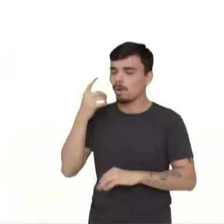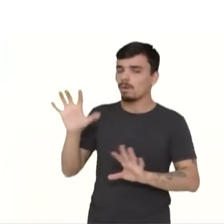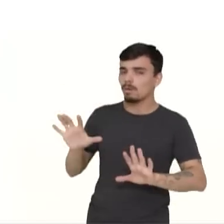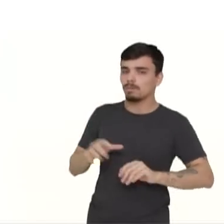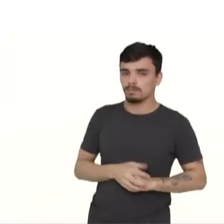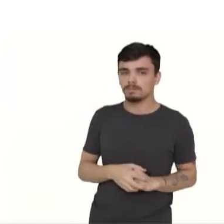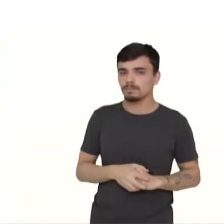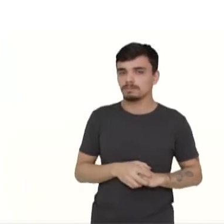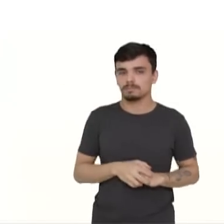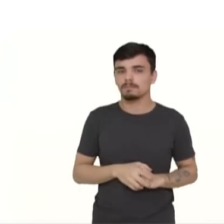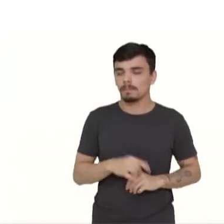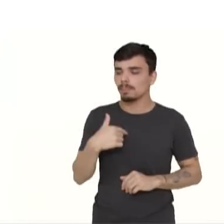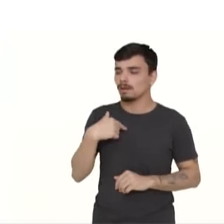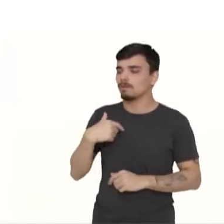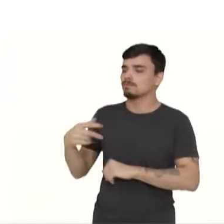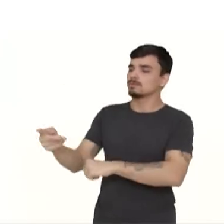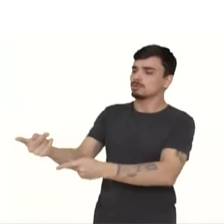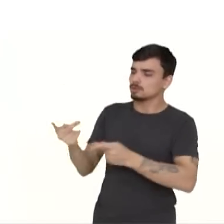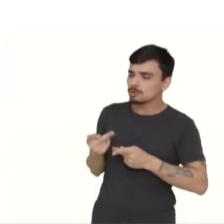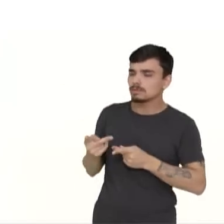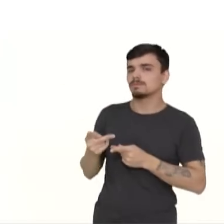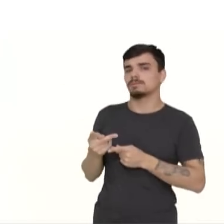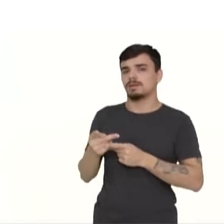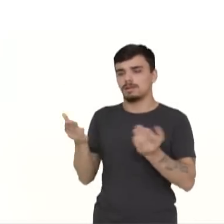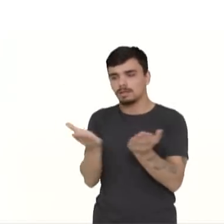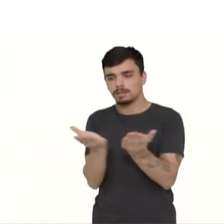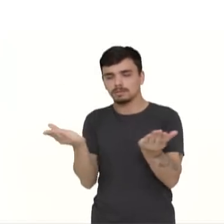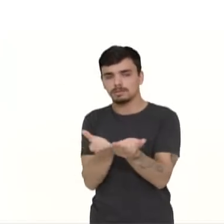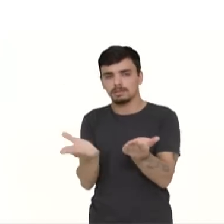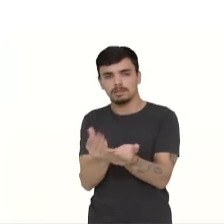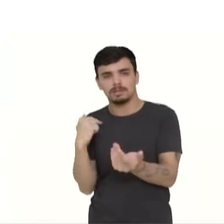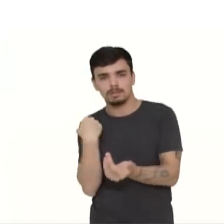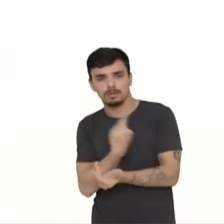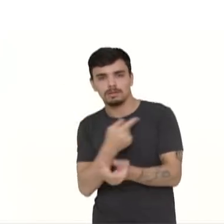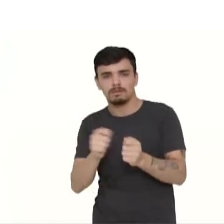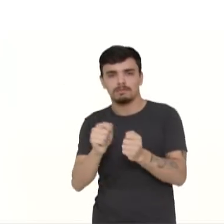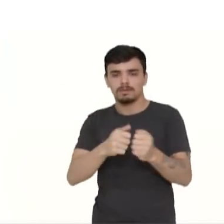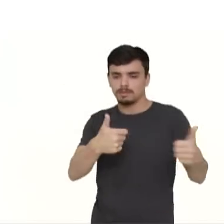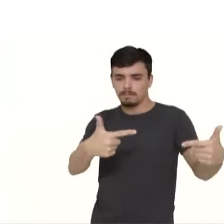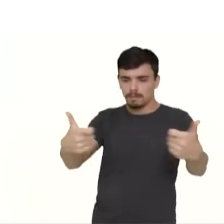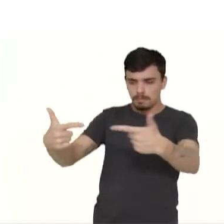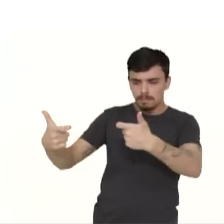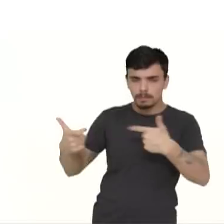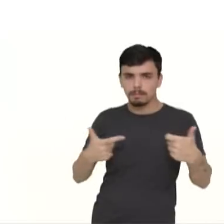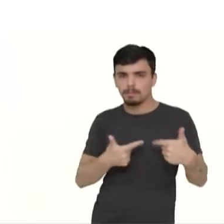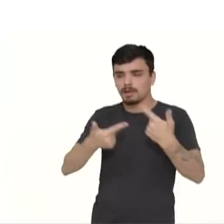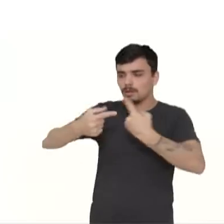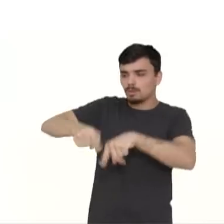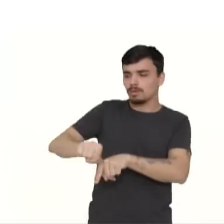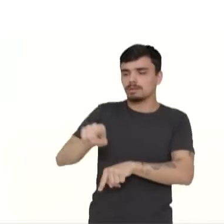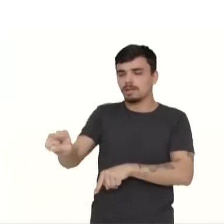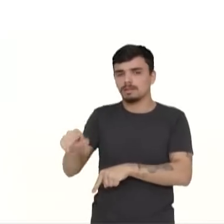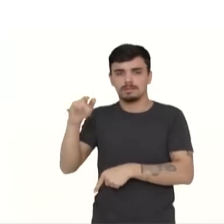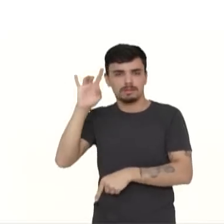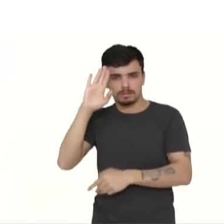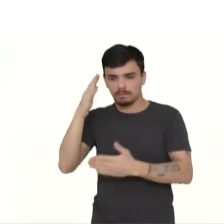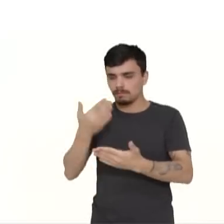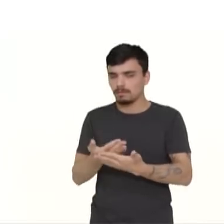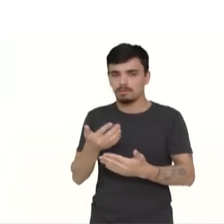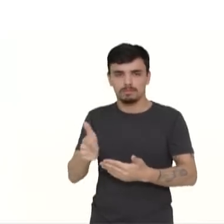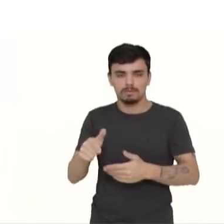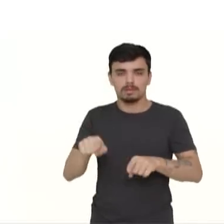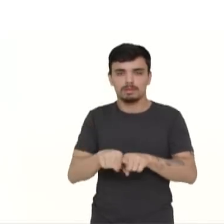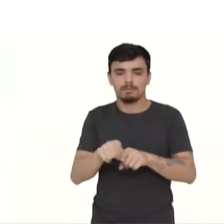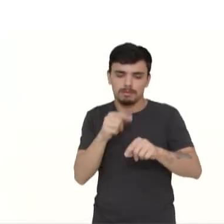né? Eu vou convocar os cristãos e a gente vai fazer uma guerra contra esses infiéis e vai reconquistar a